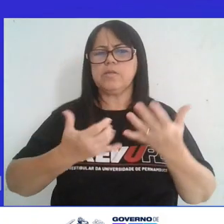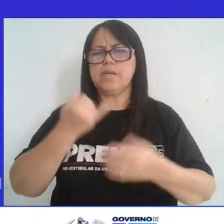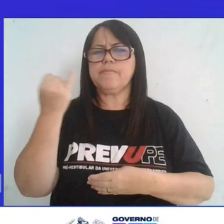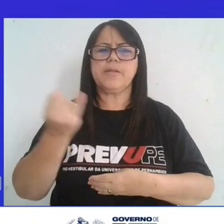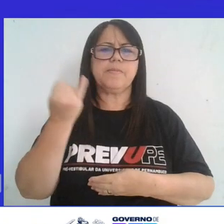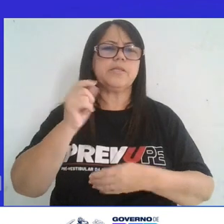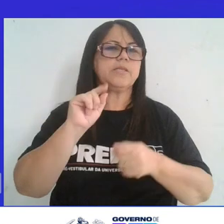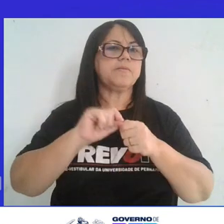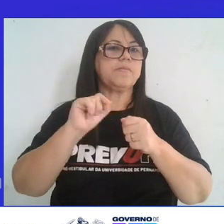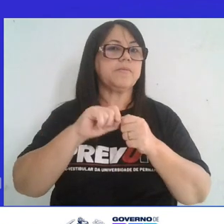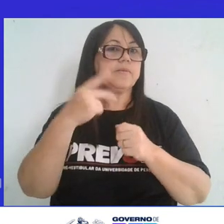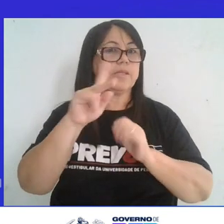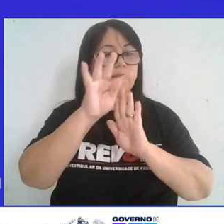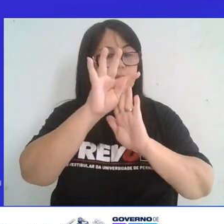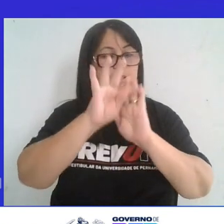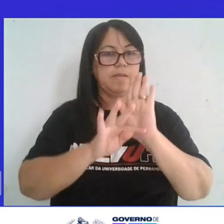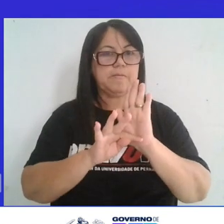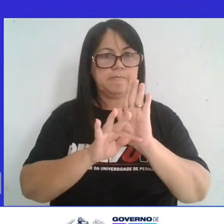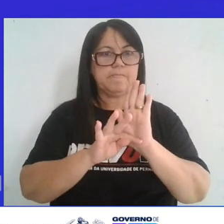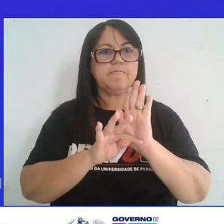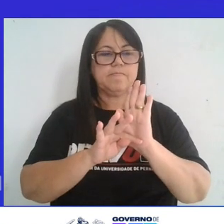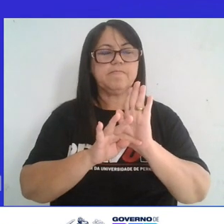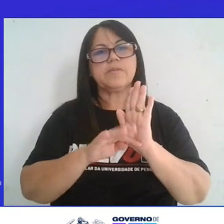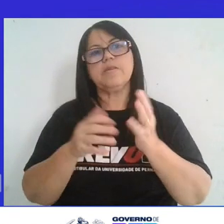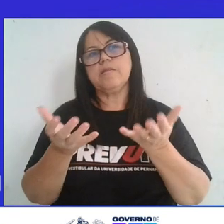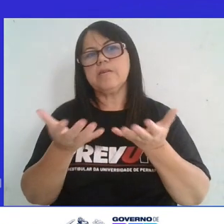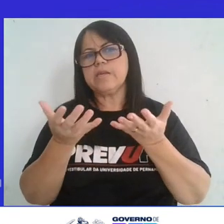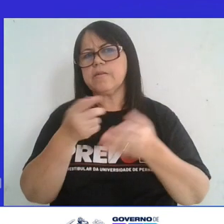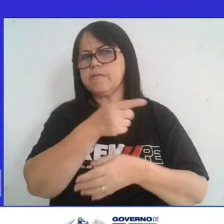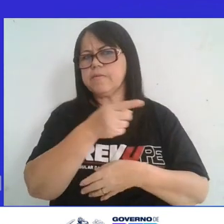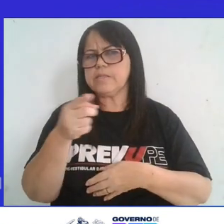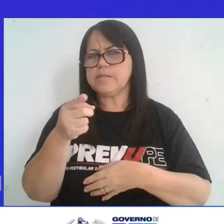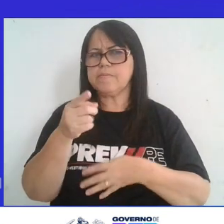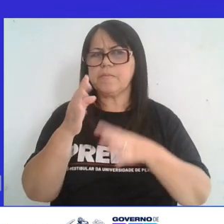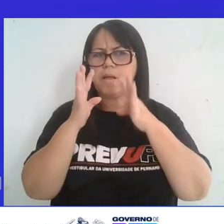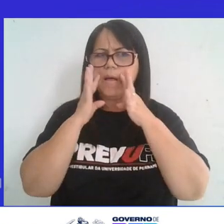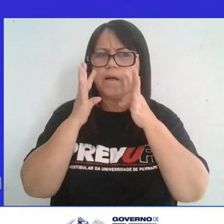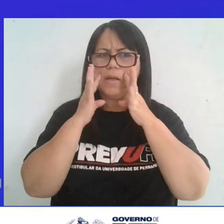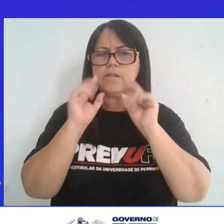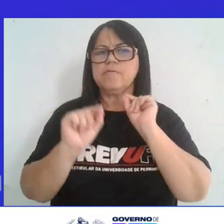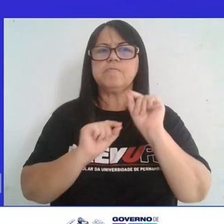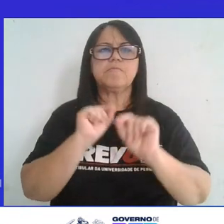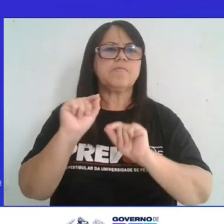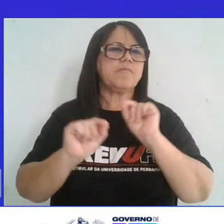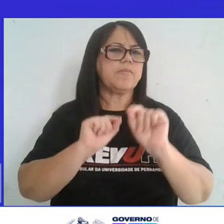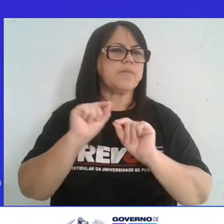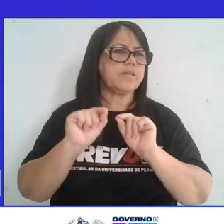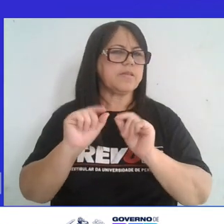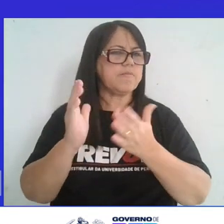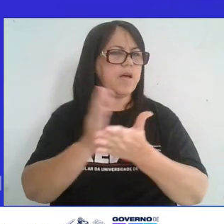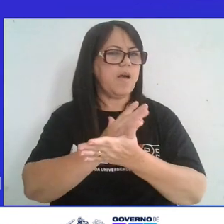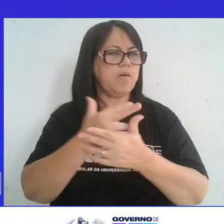para a produção do texto de vocês, né? Eu queria aqui chamar a atenção de vocês a